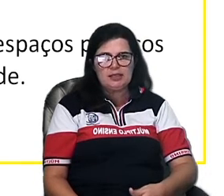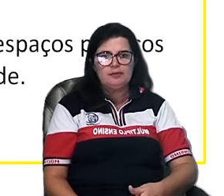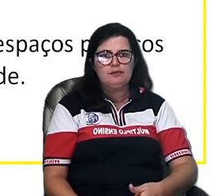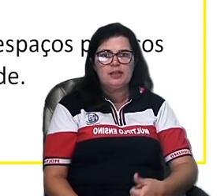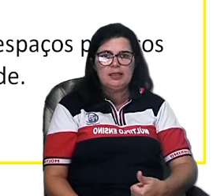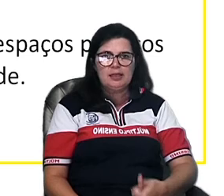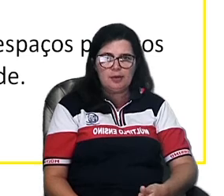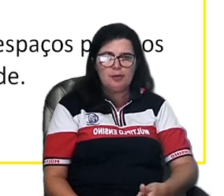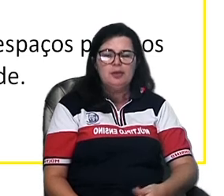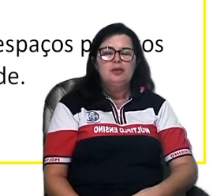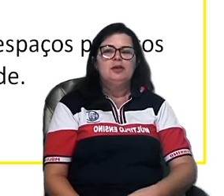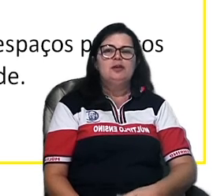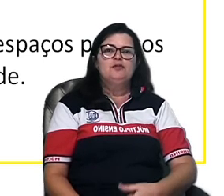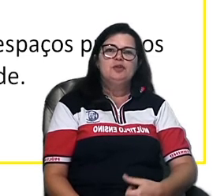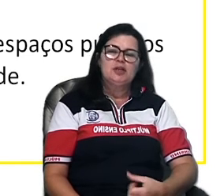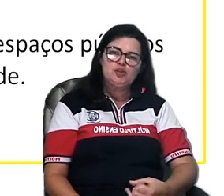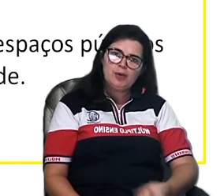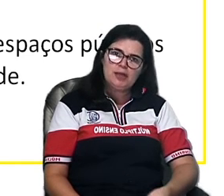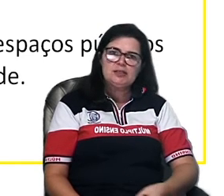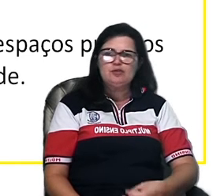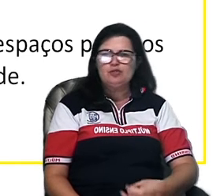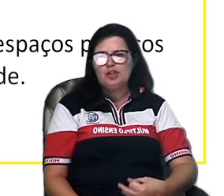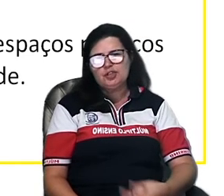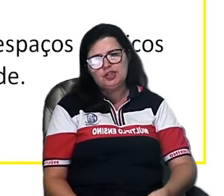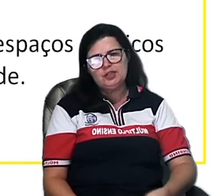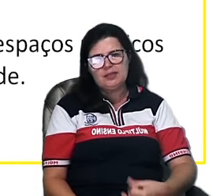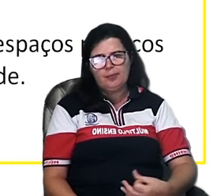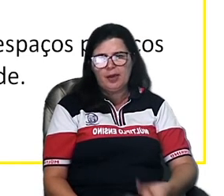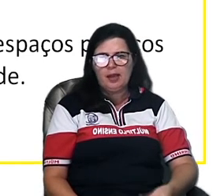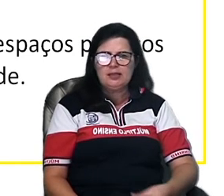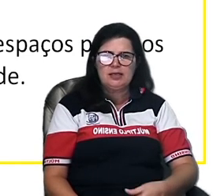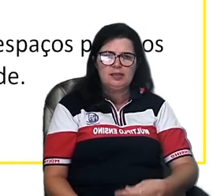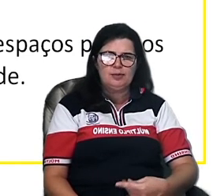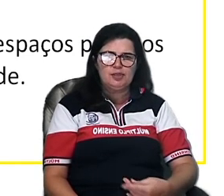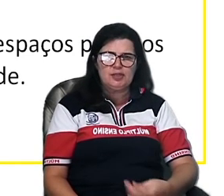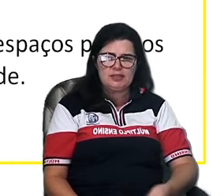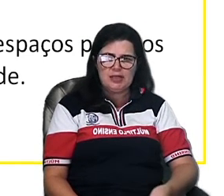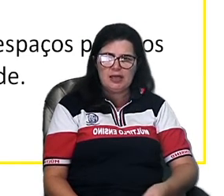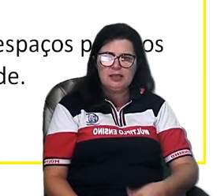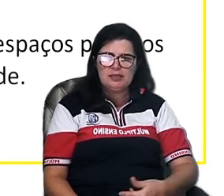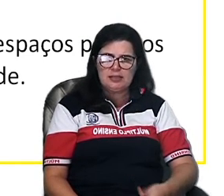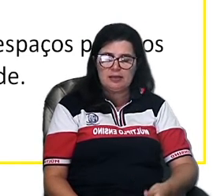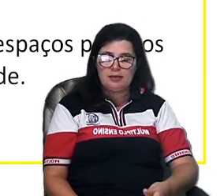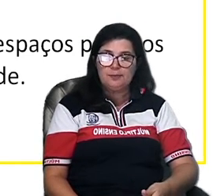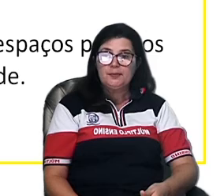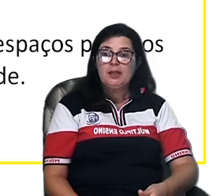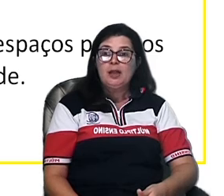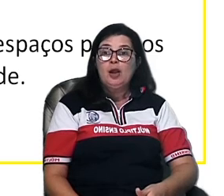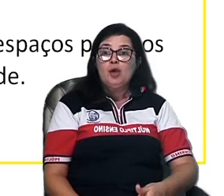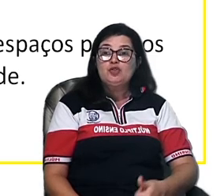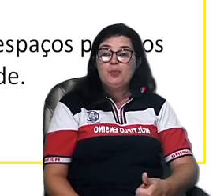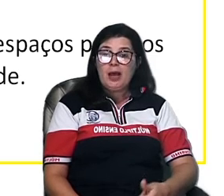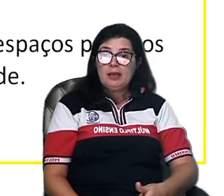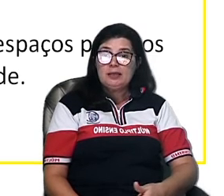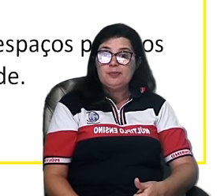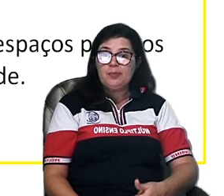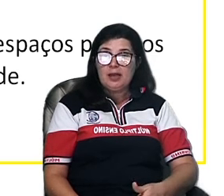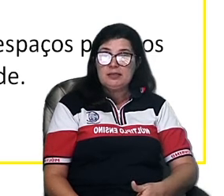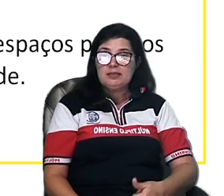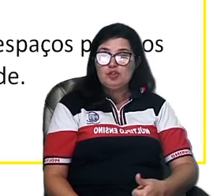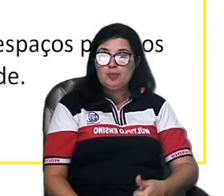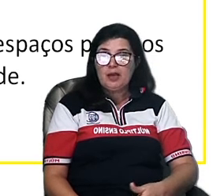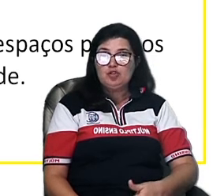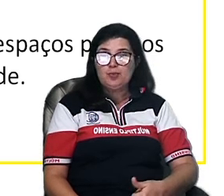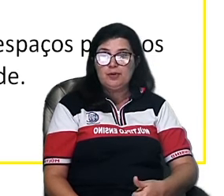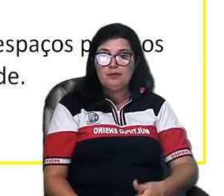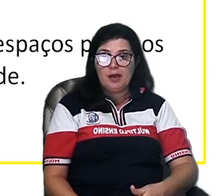ao lazer. Verdadeiro. E aí vão entrar as praças, os jardins, as praias, as academias da cidade, etc. Os parques e